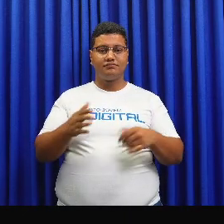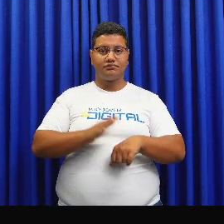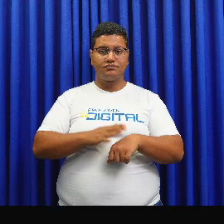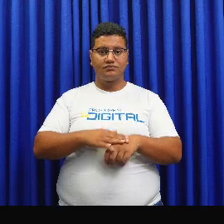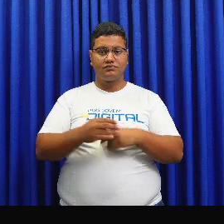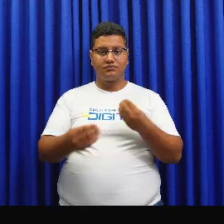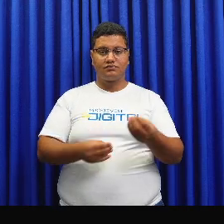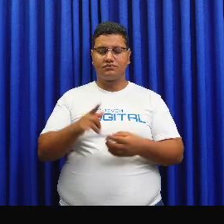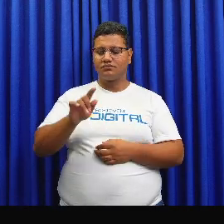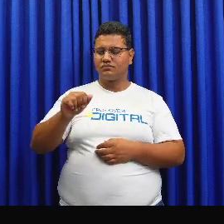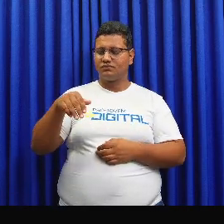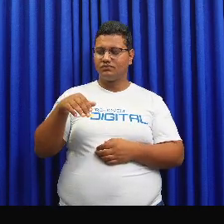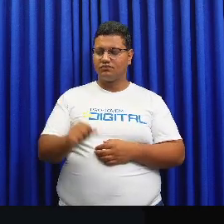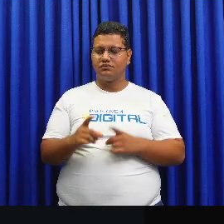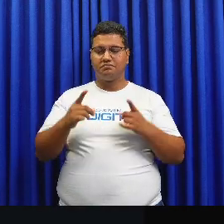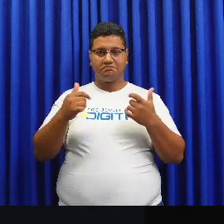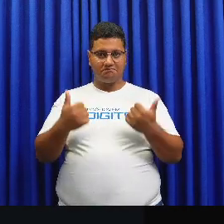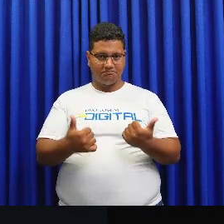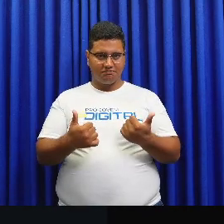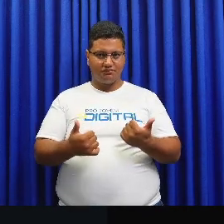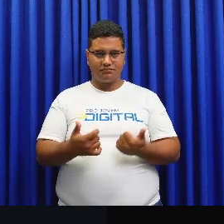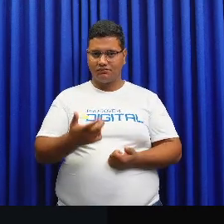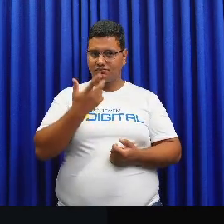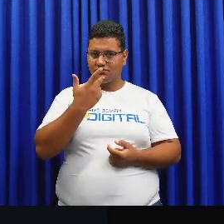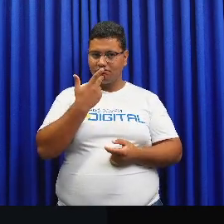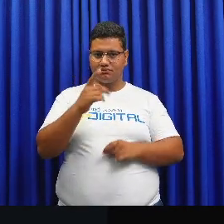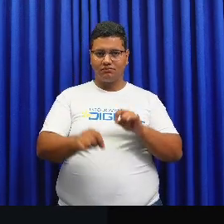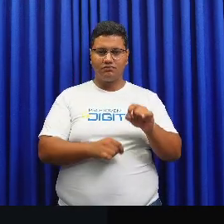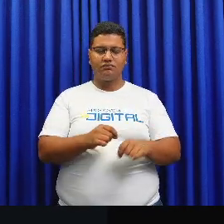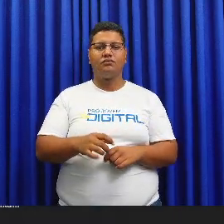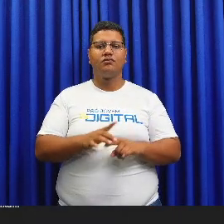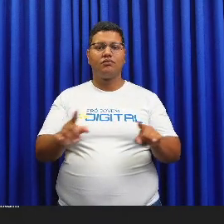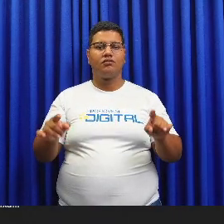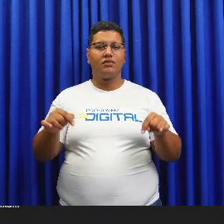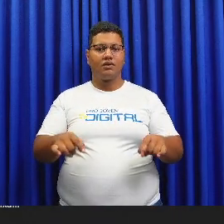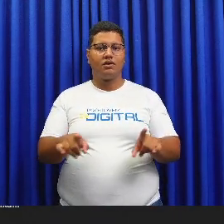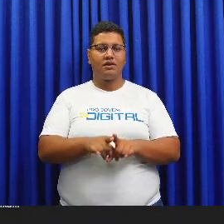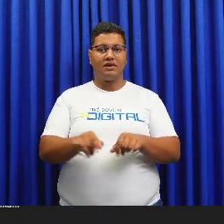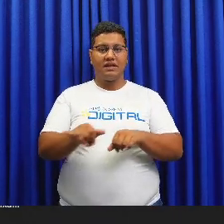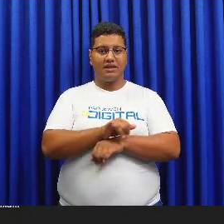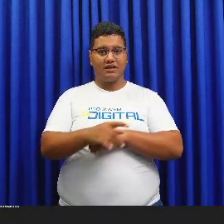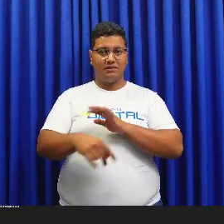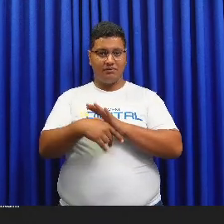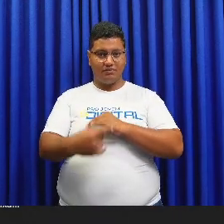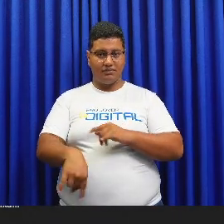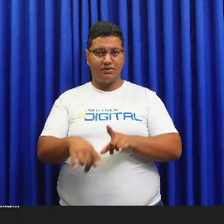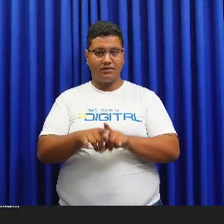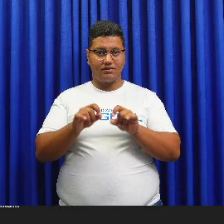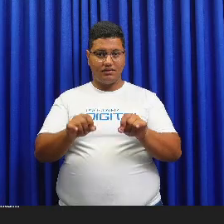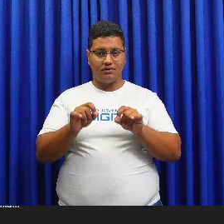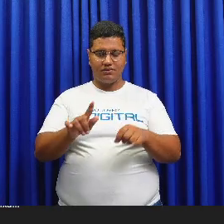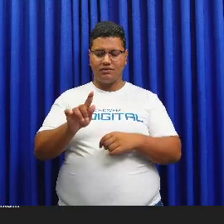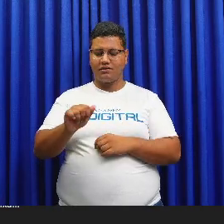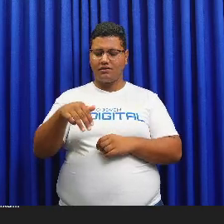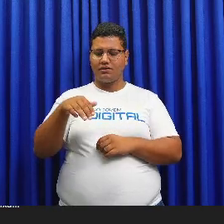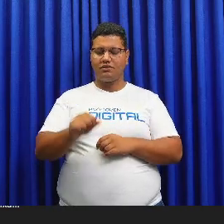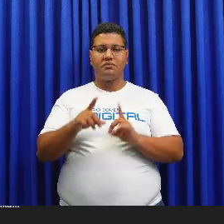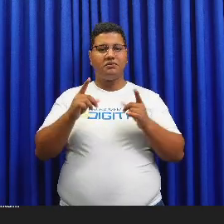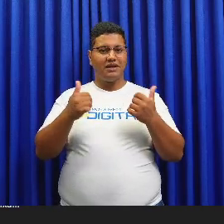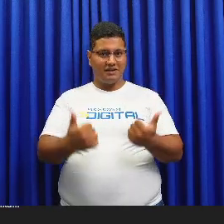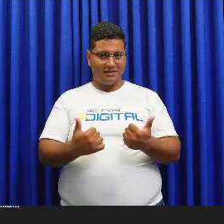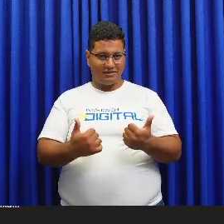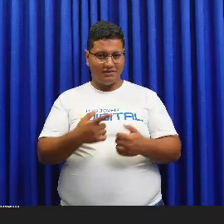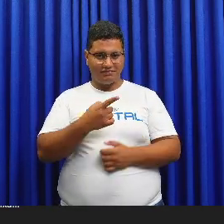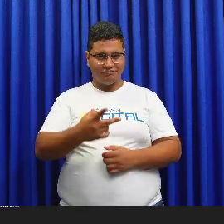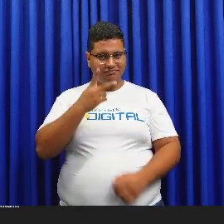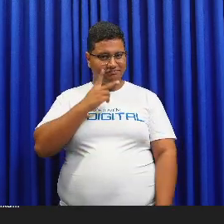feita no Gamma, beleza? Então temos aí esta ferramenta, o Canva, e temos aqui o Gamma, beleza? Isso aqui é só para